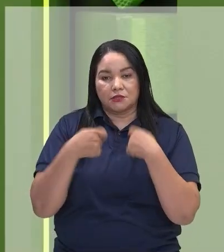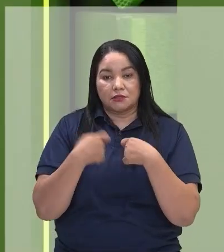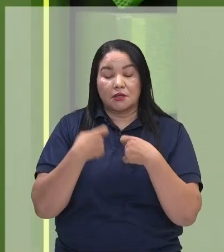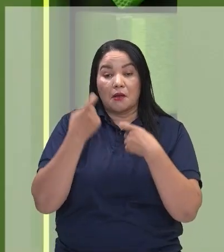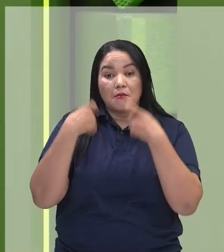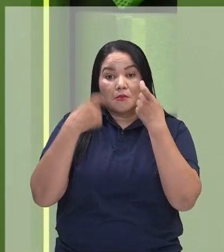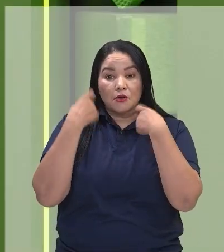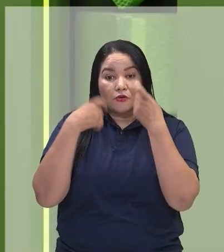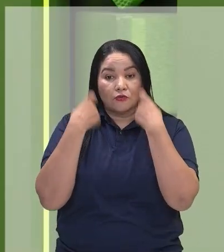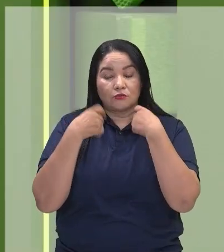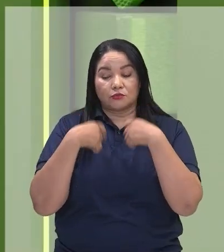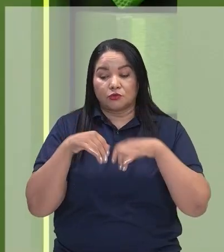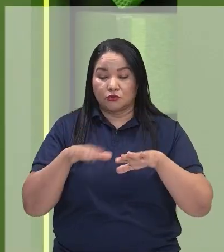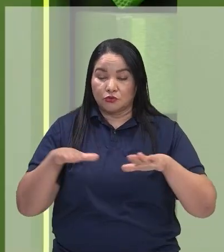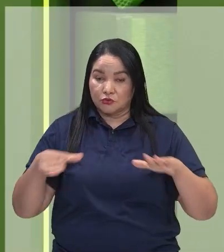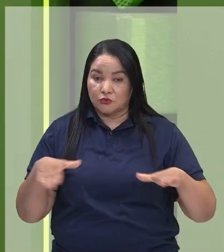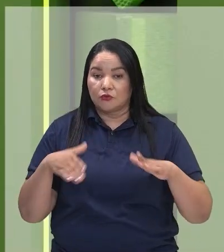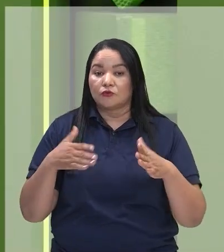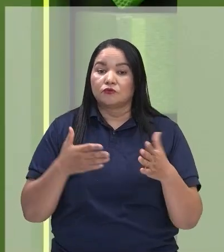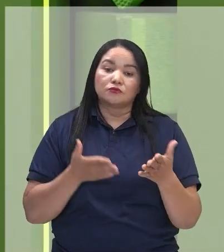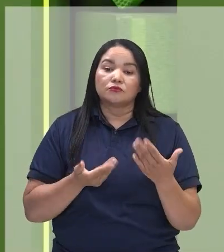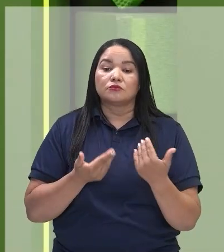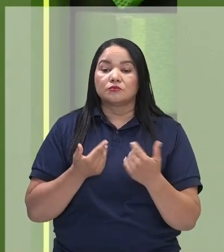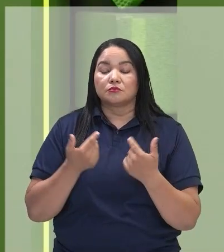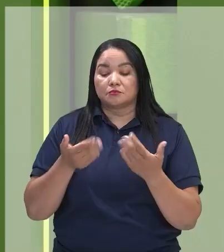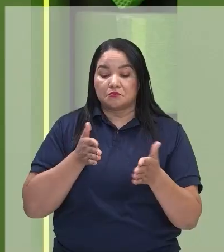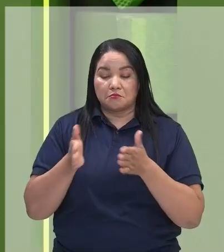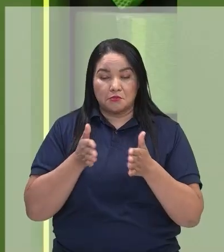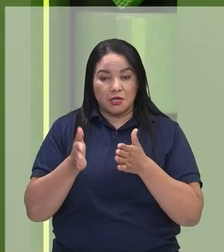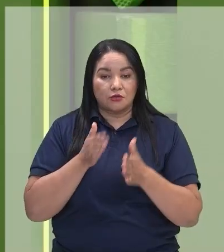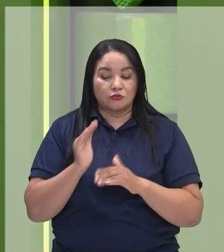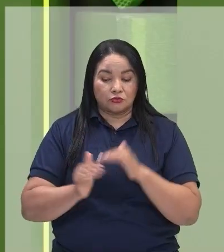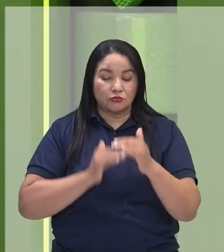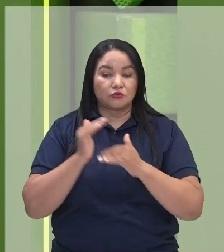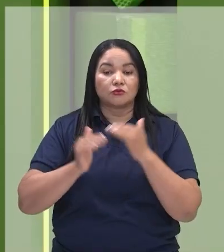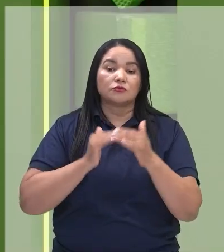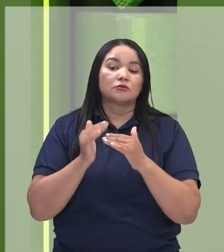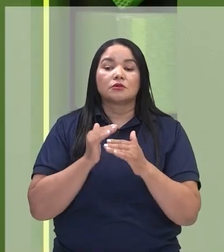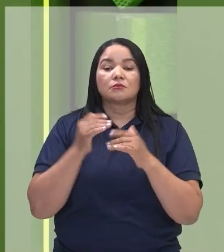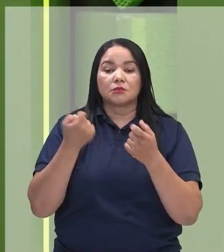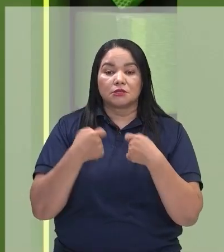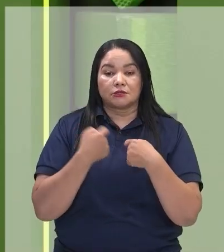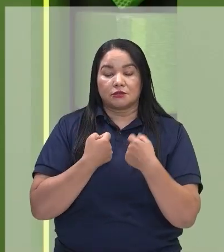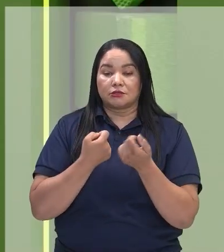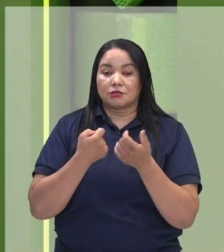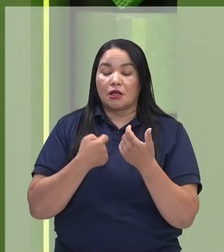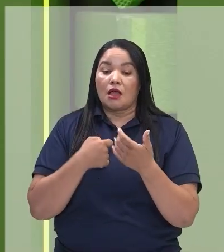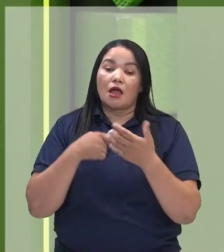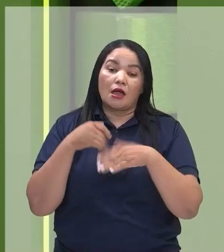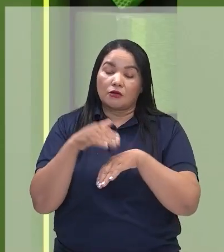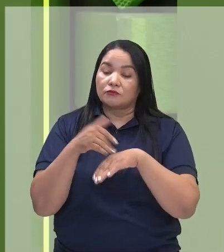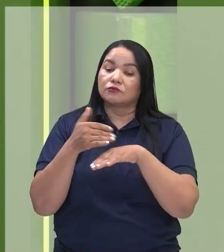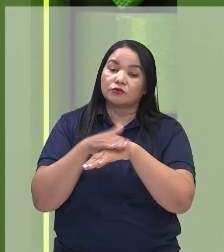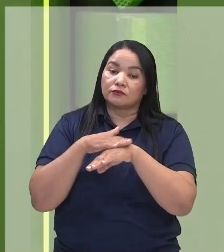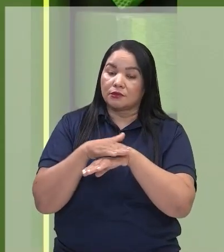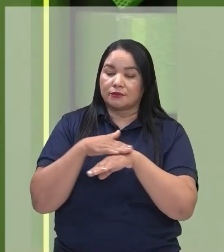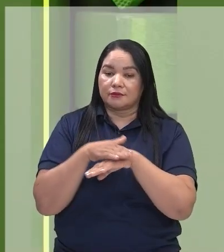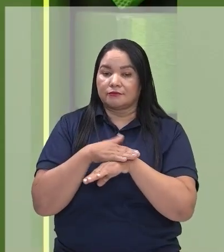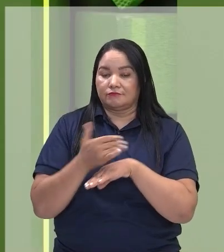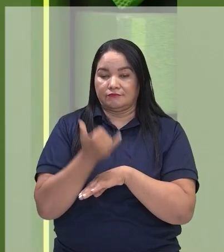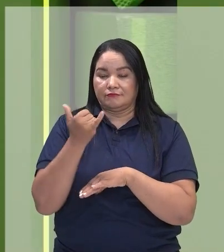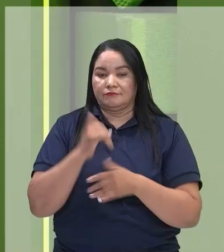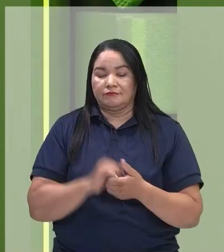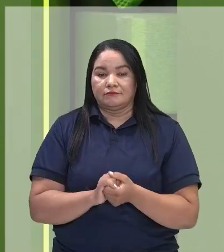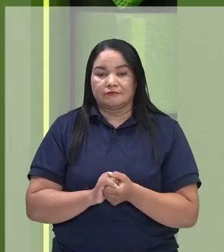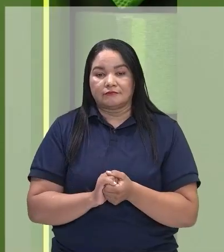preocupar com o jovem, com o adolescente, com a criança que está passando pelo período da puberdade e conversar bastante. Bom, a gente vai